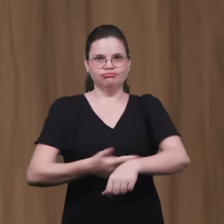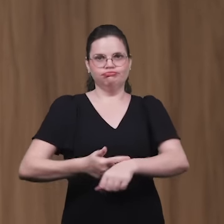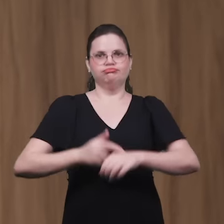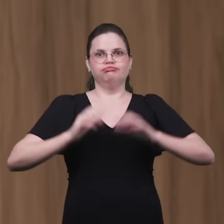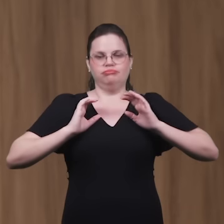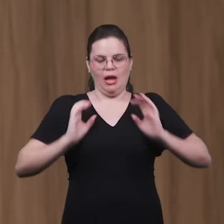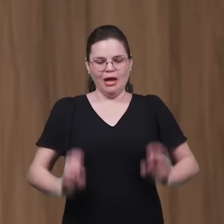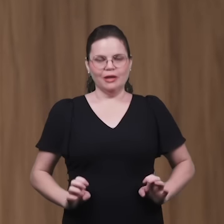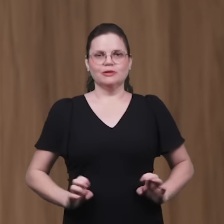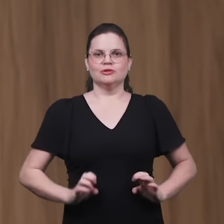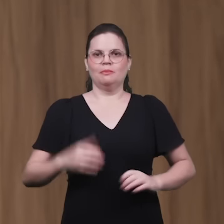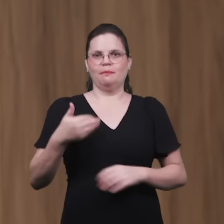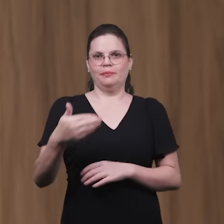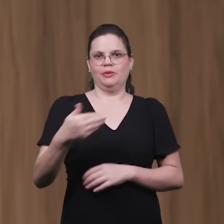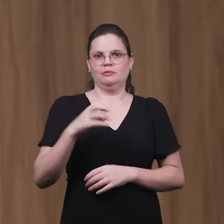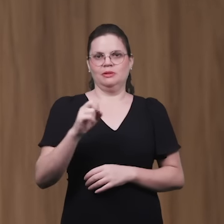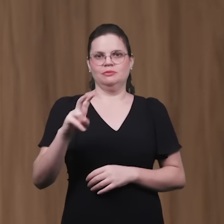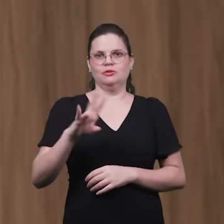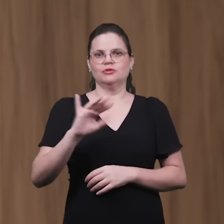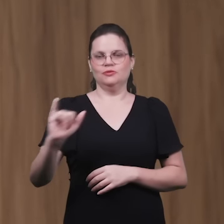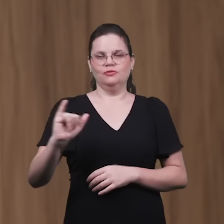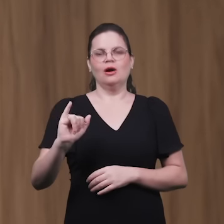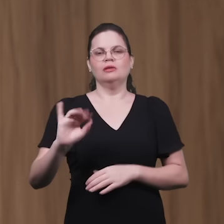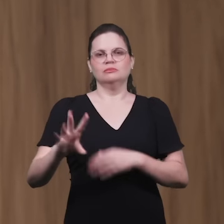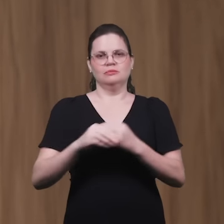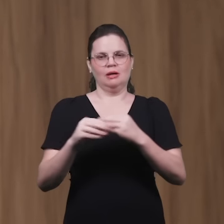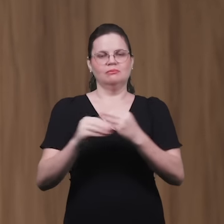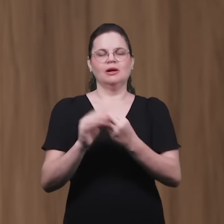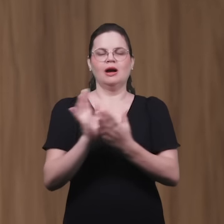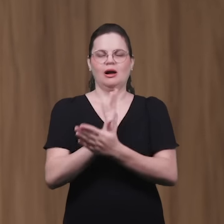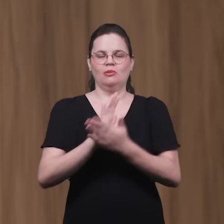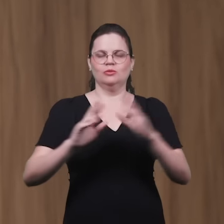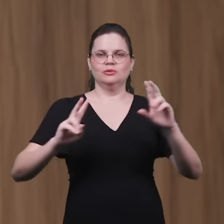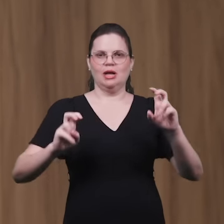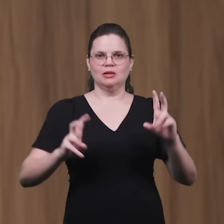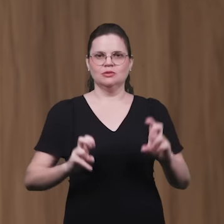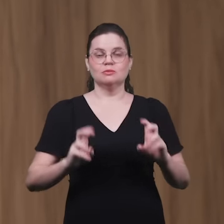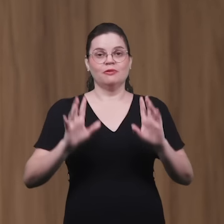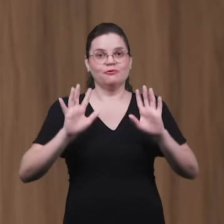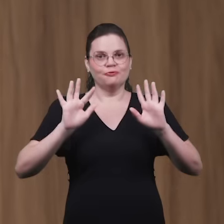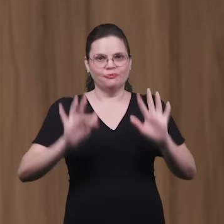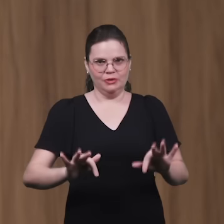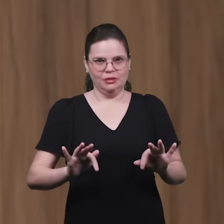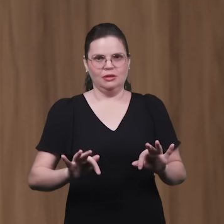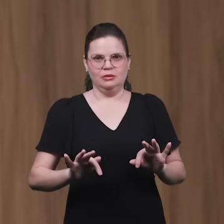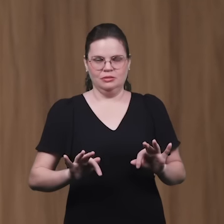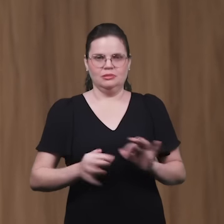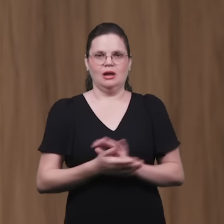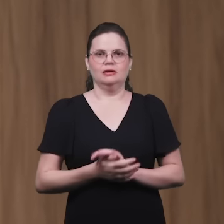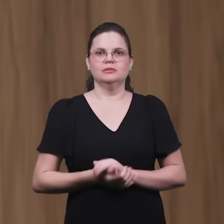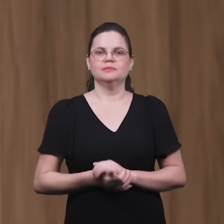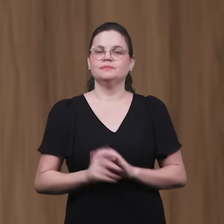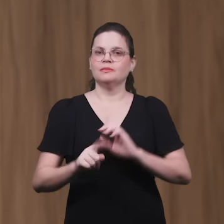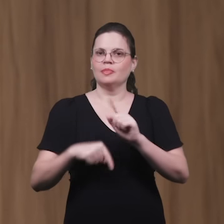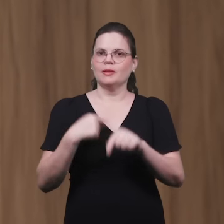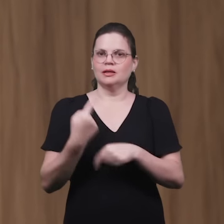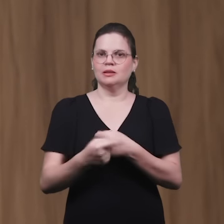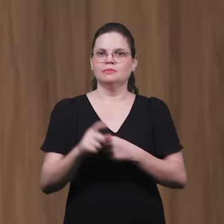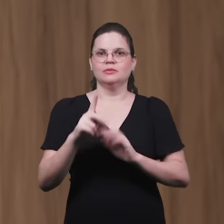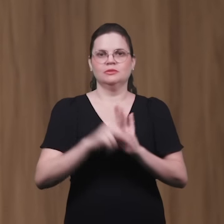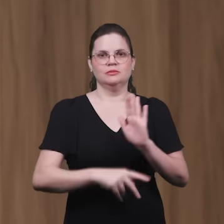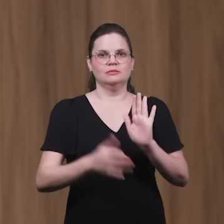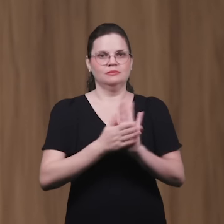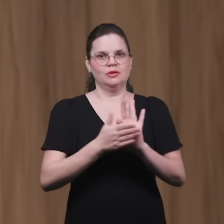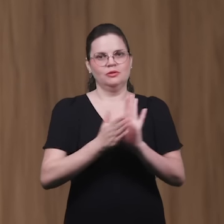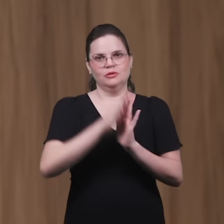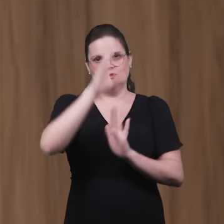e nós no próximo episódio iremos fazer mais algumas abordagens para nós encerrarmos essa parte e depois o nosso projeto, segundo